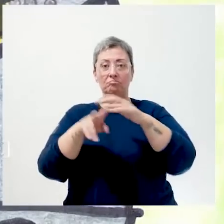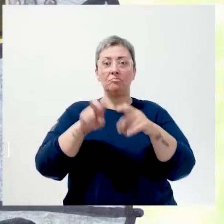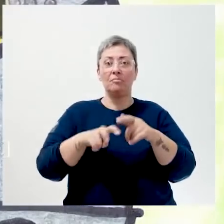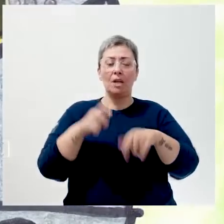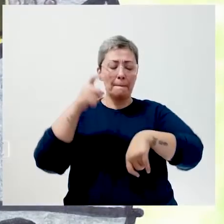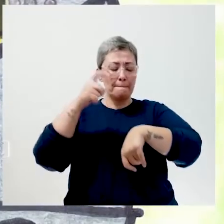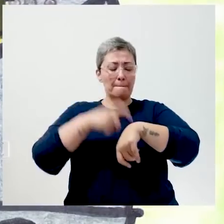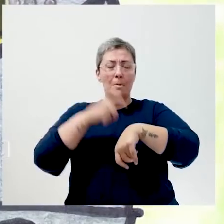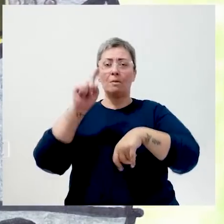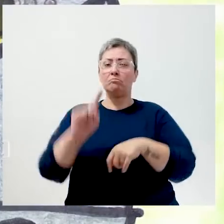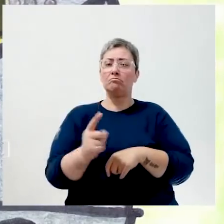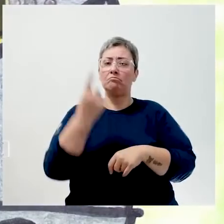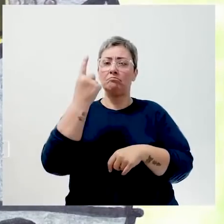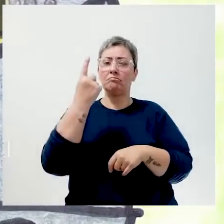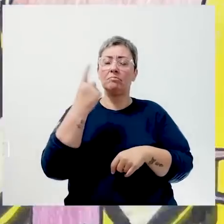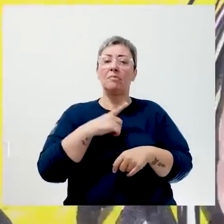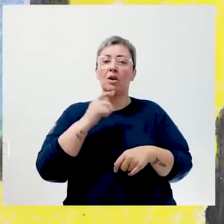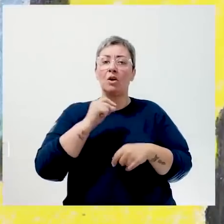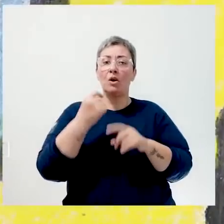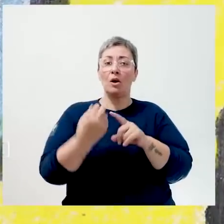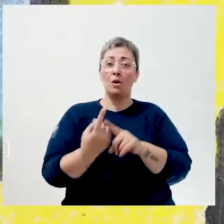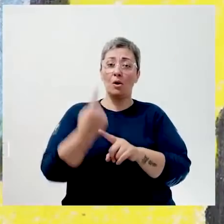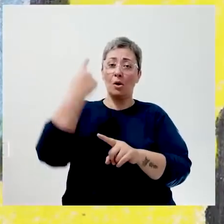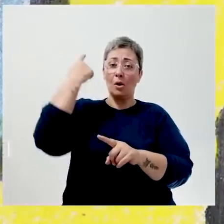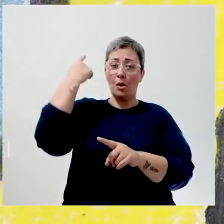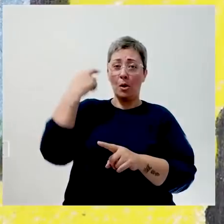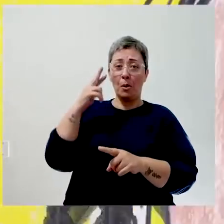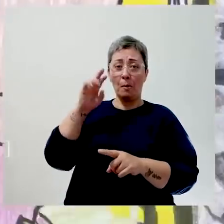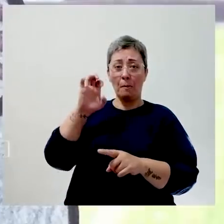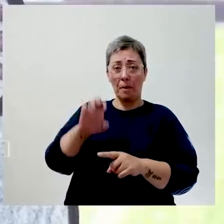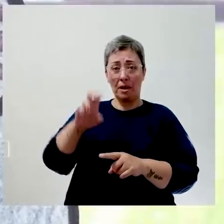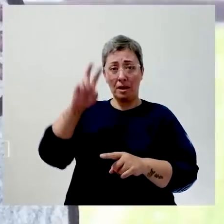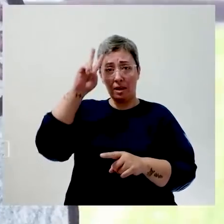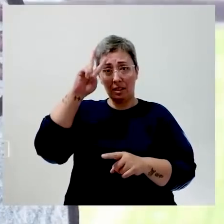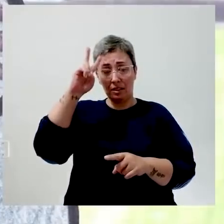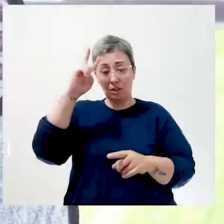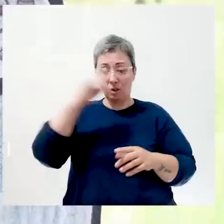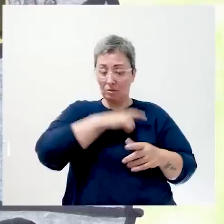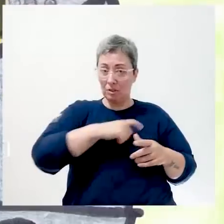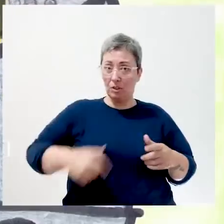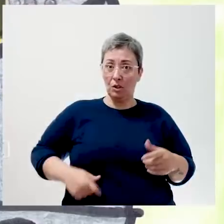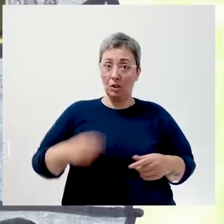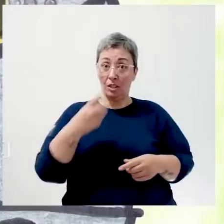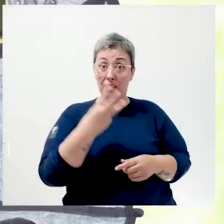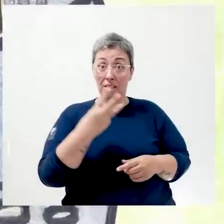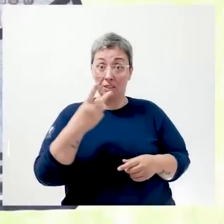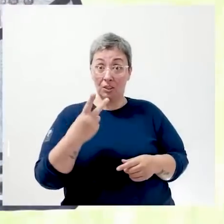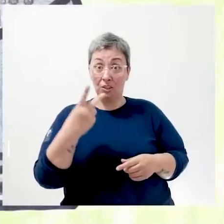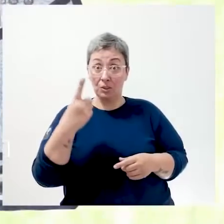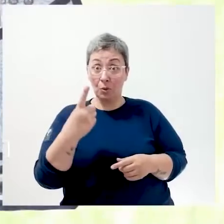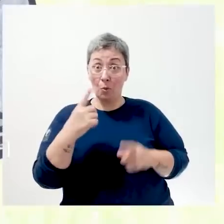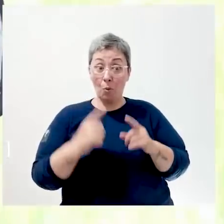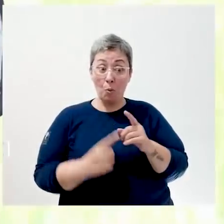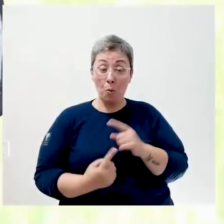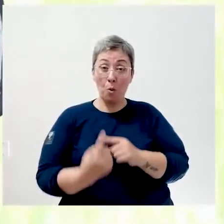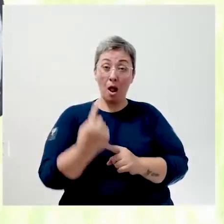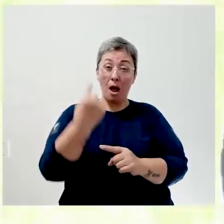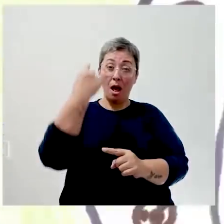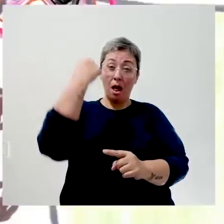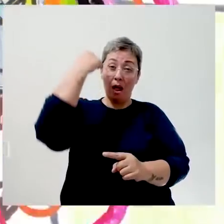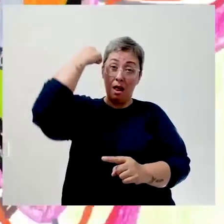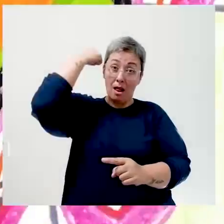máquina. O primeiro destino escolhido foi a pré-história. Apertou o cinto e 3, 2,